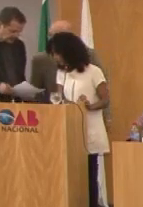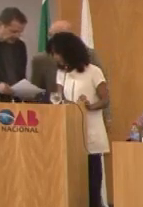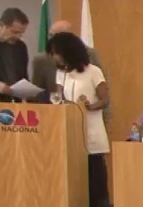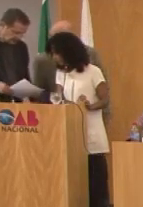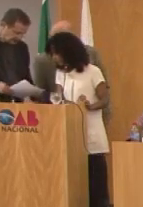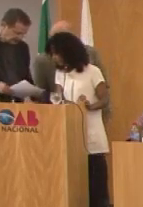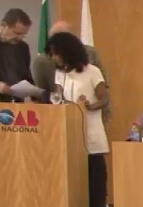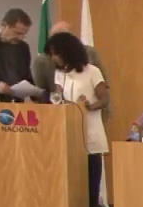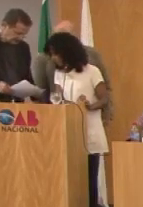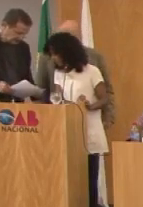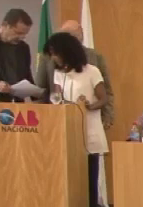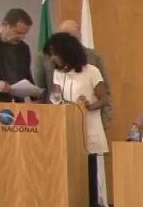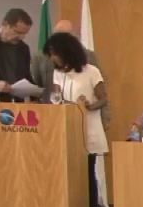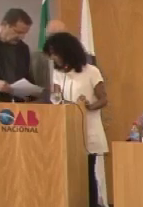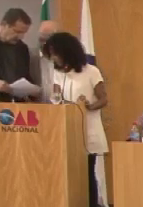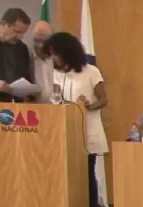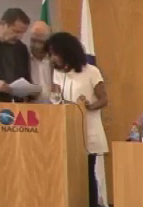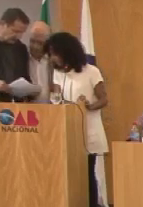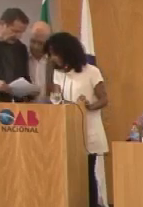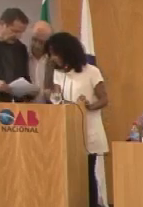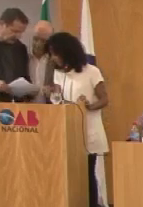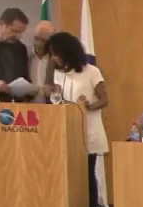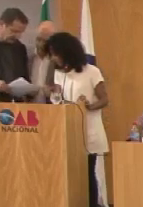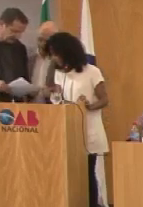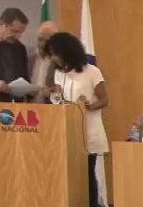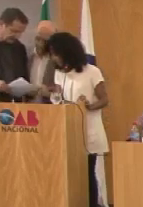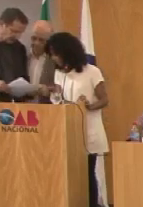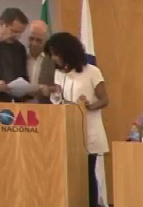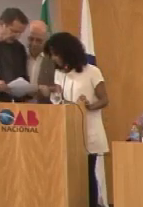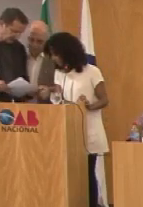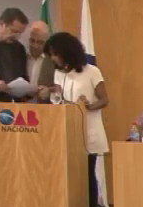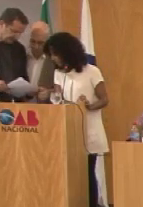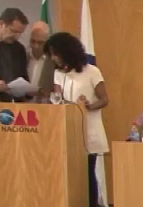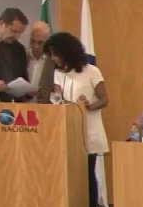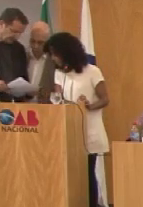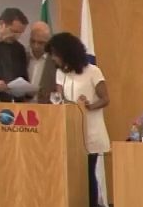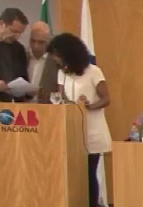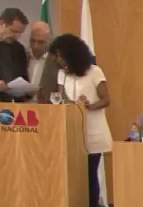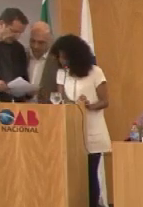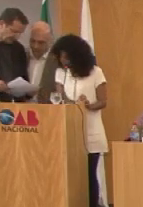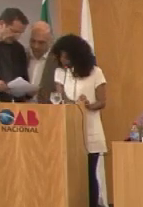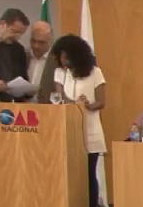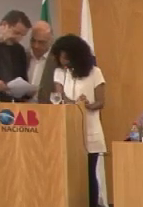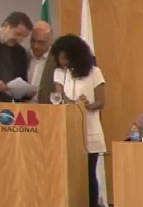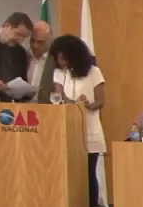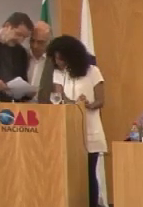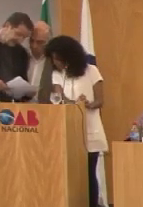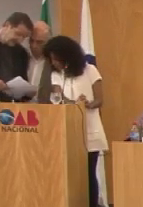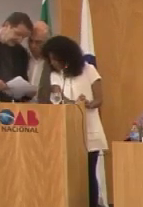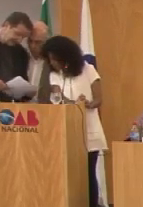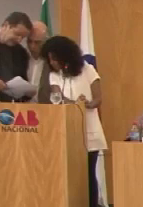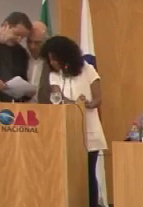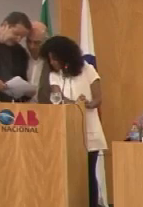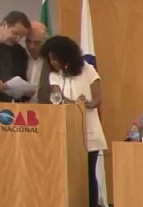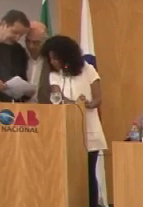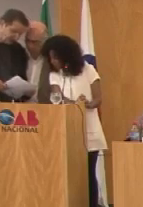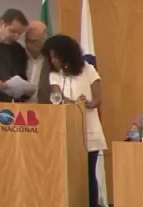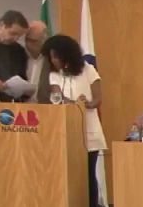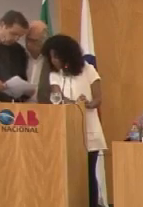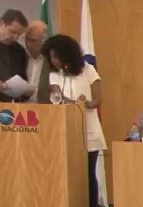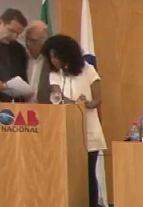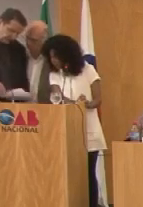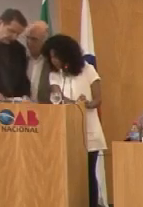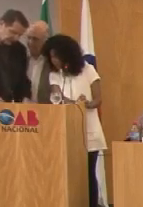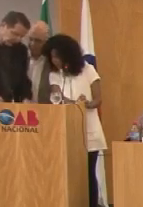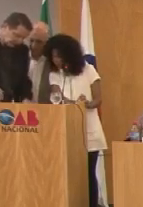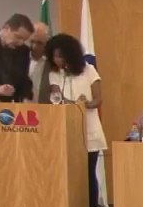invisibiliza uns, segrega outros e demoniza alguns. Falo de uma sociedade que